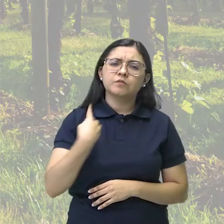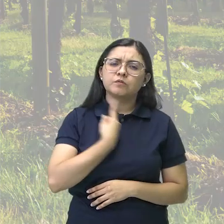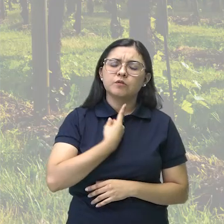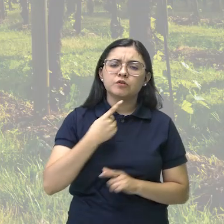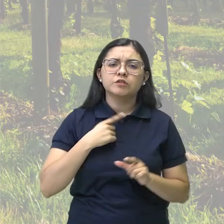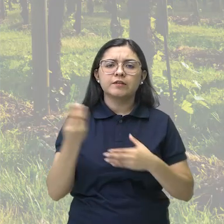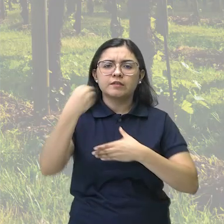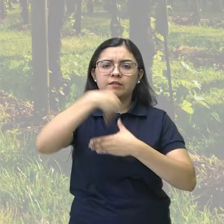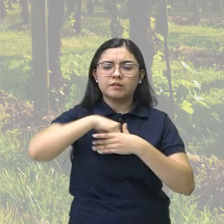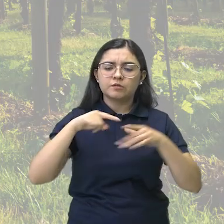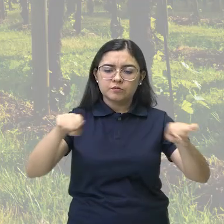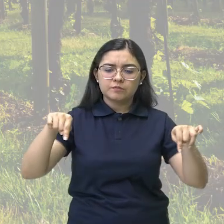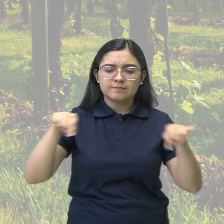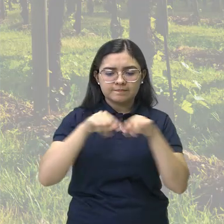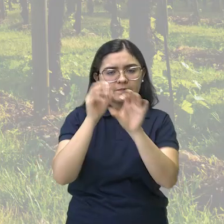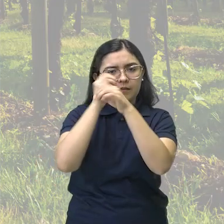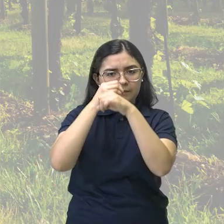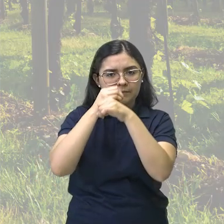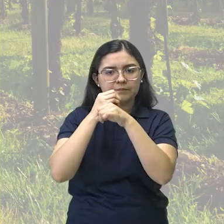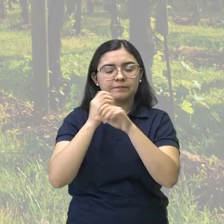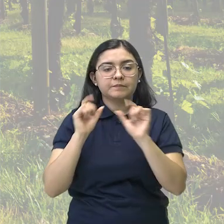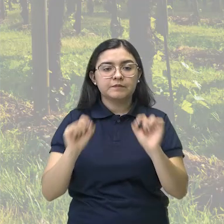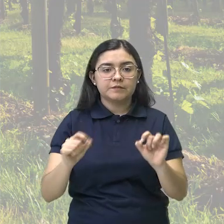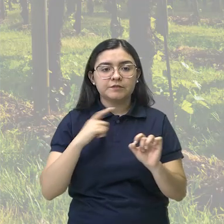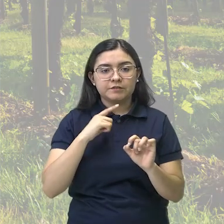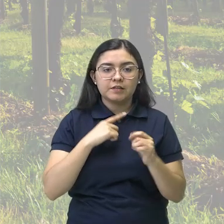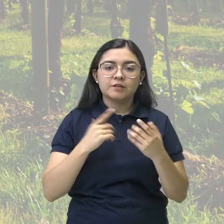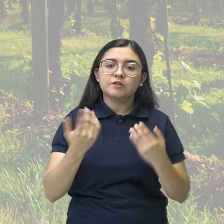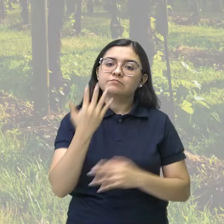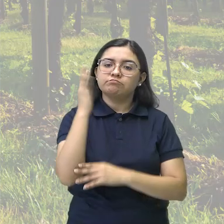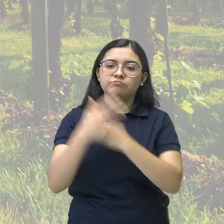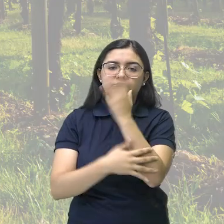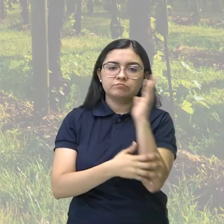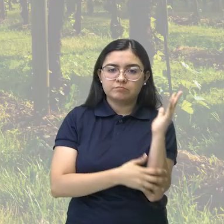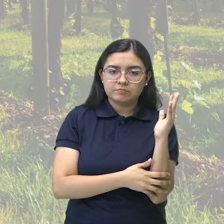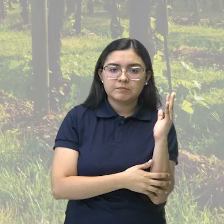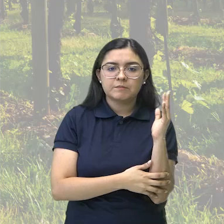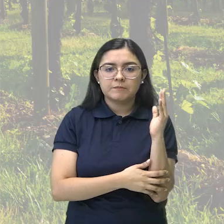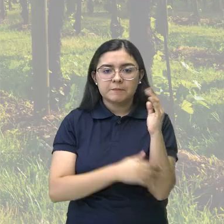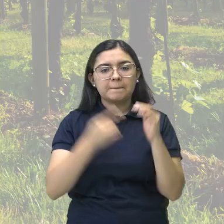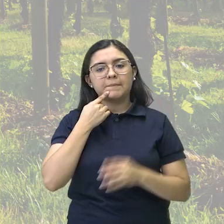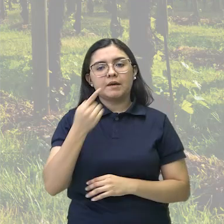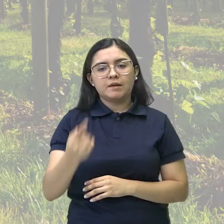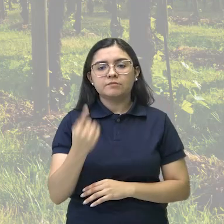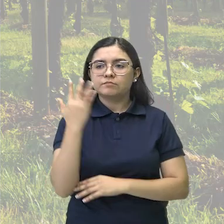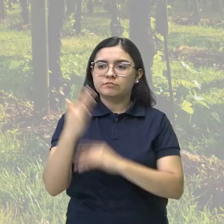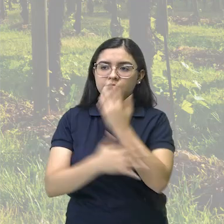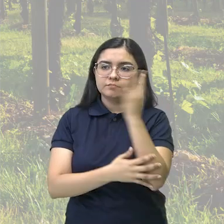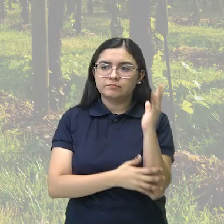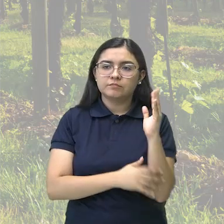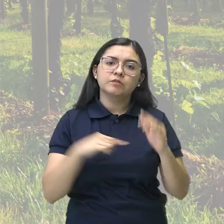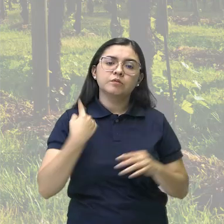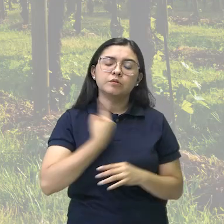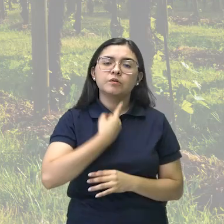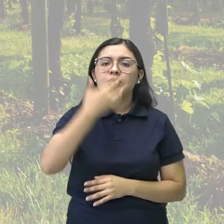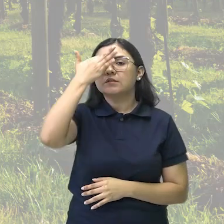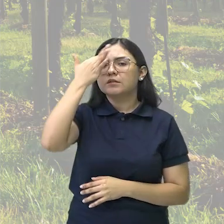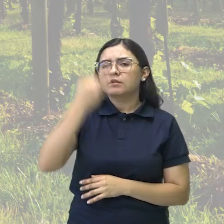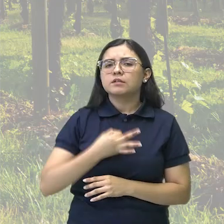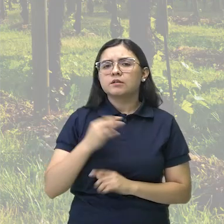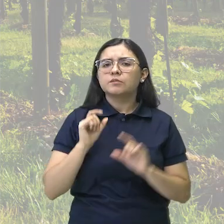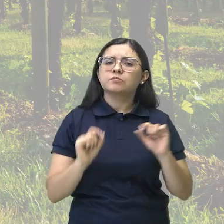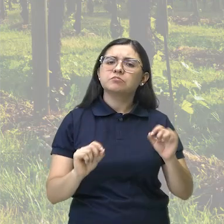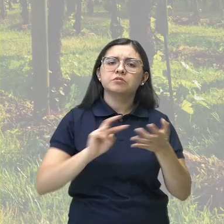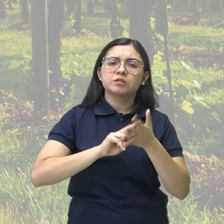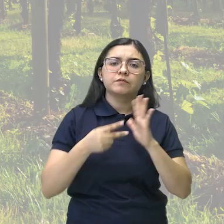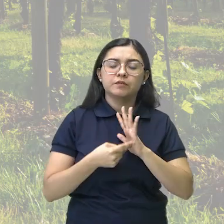no laboratório aqui da nossa vinicultura, né? Próximo da nossa vinha aqui, para a gente entender um pouquinho